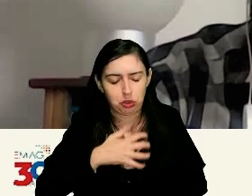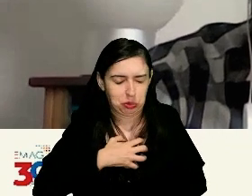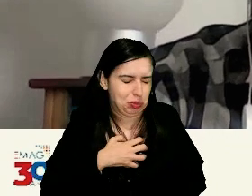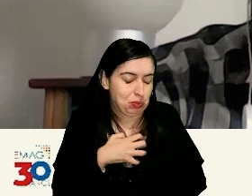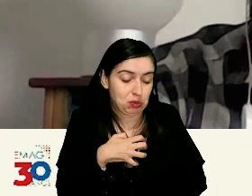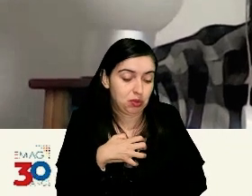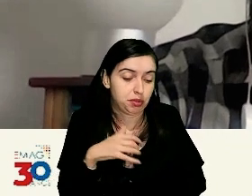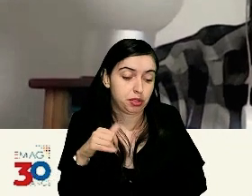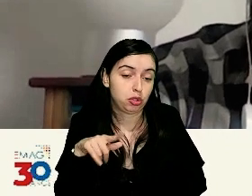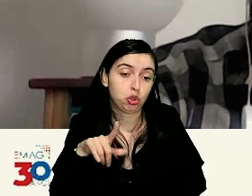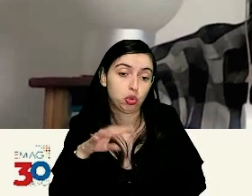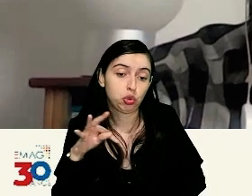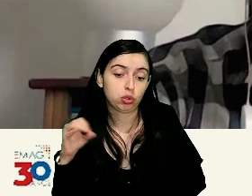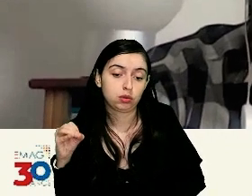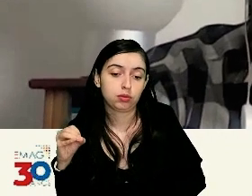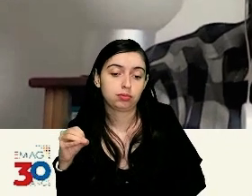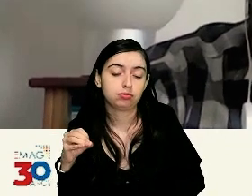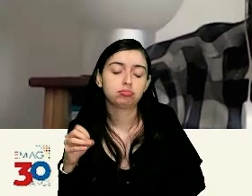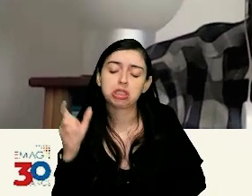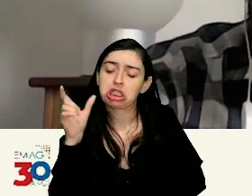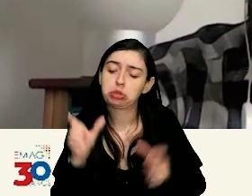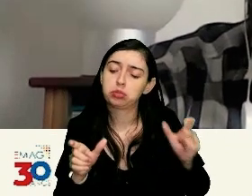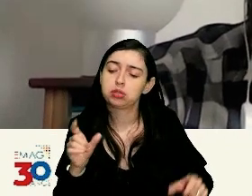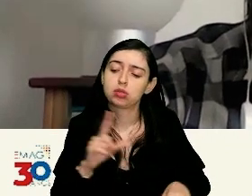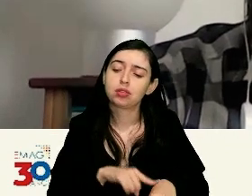Cada pessoa tem o seu tempo de luto, né?